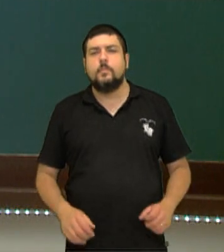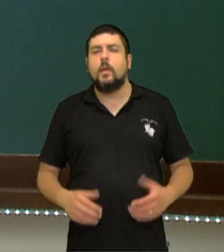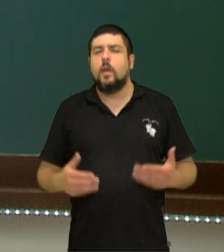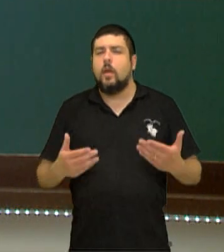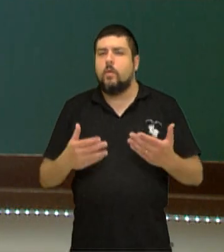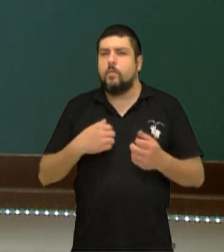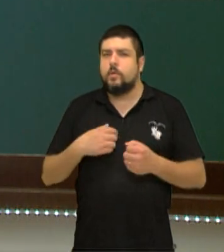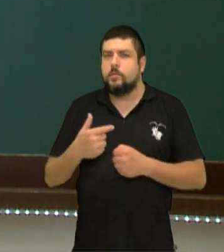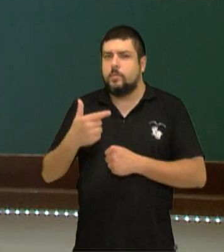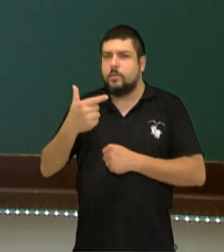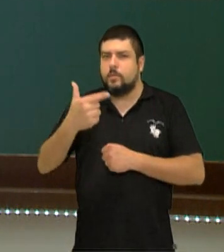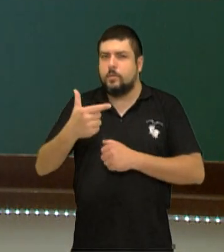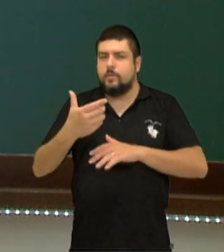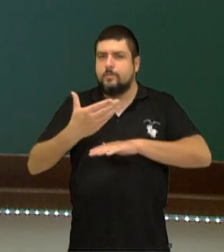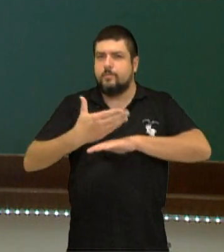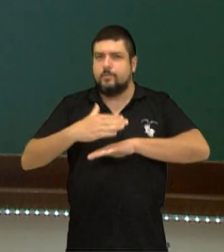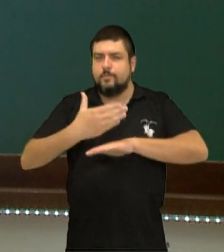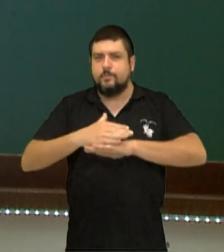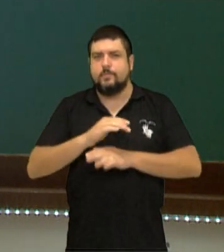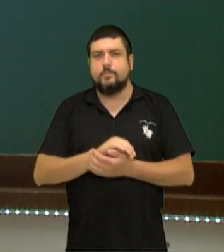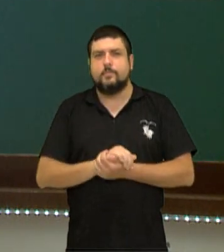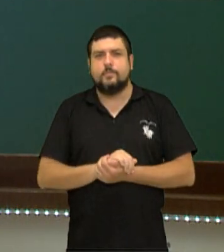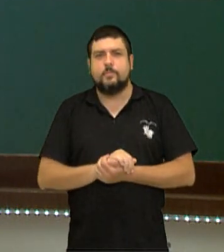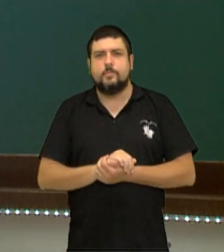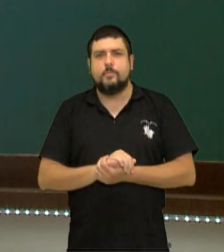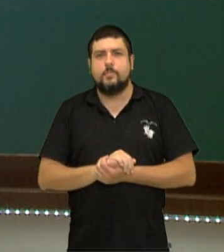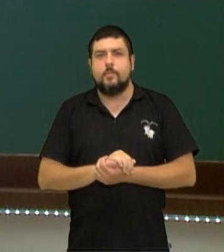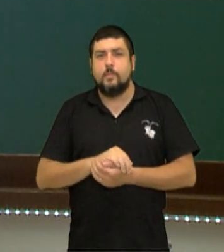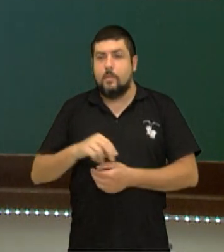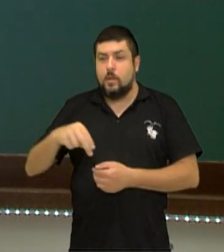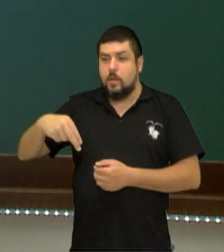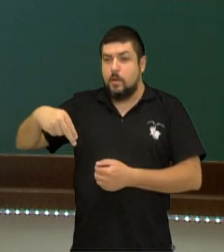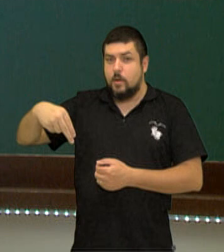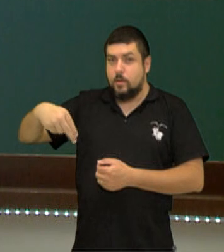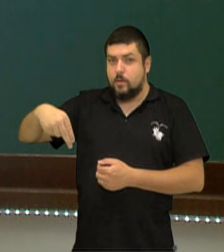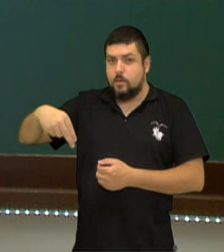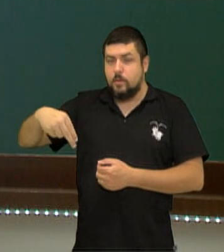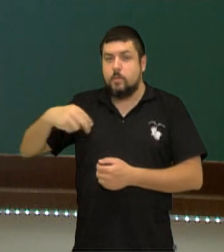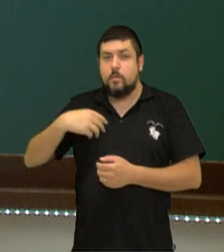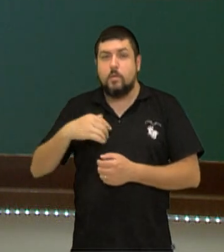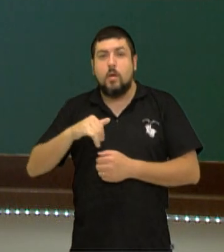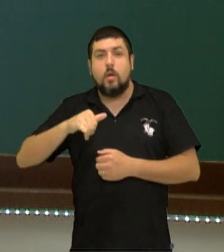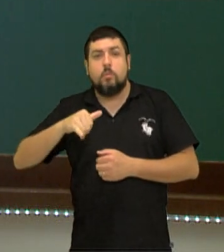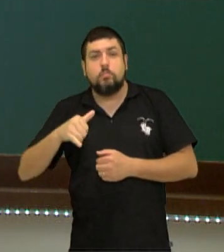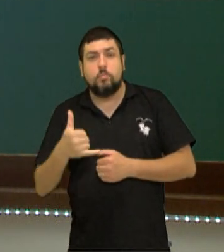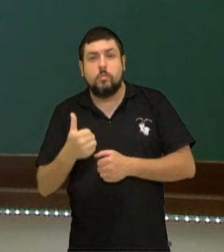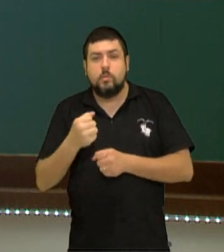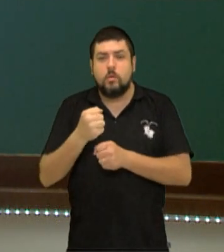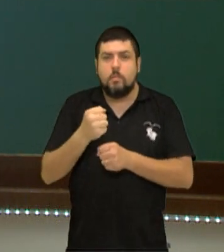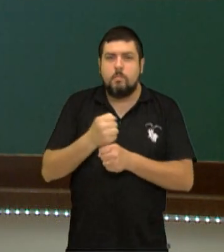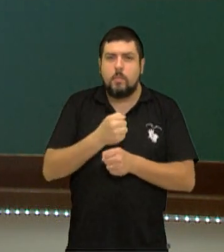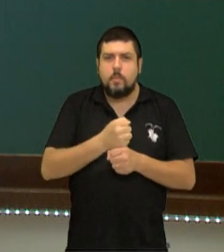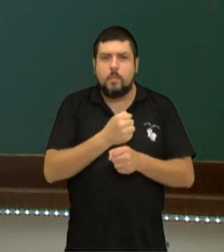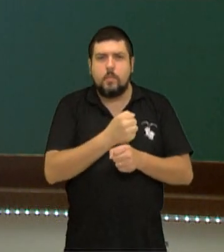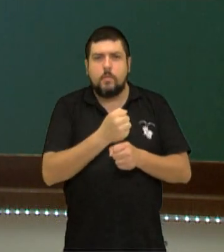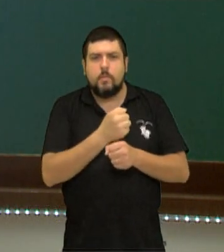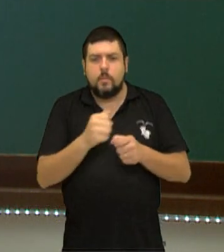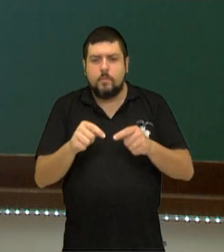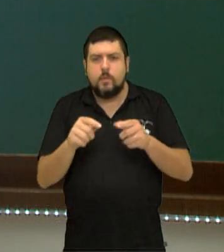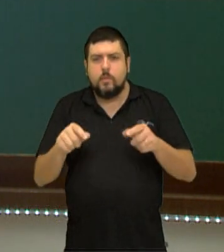próximo praticando. Neuza vai aproveitar 2 muros perpendiculares de sua chácara